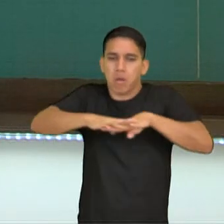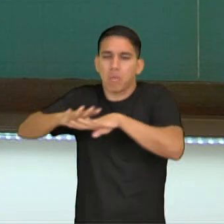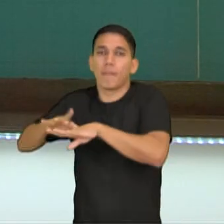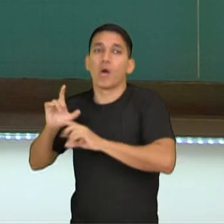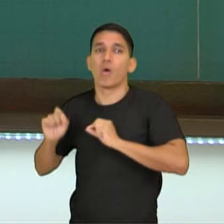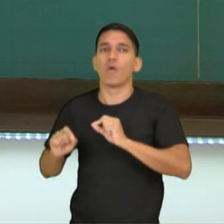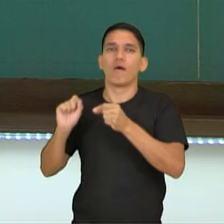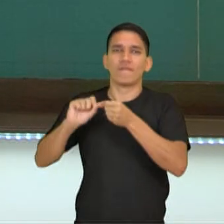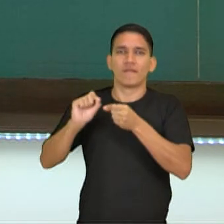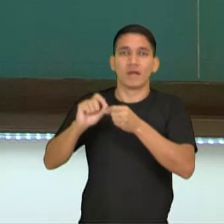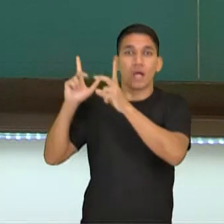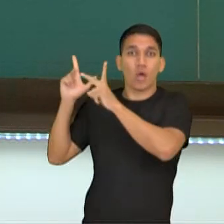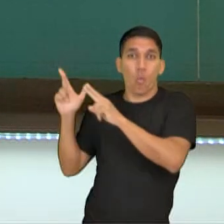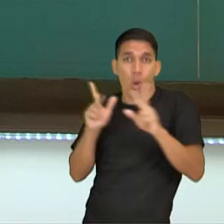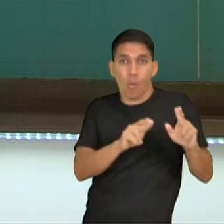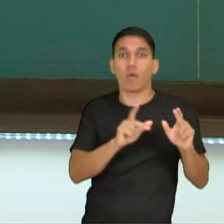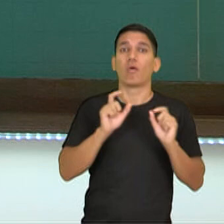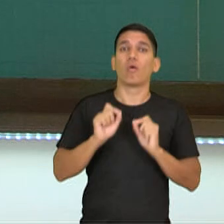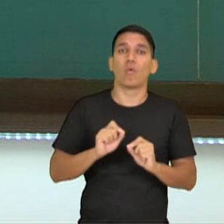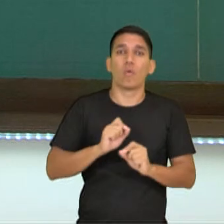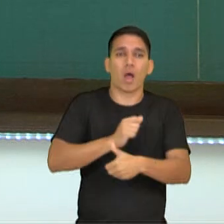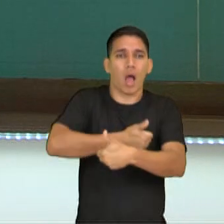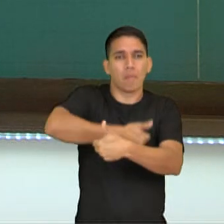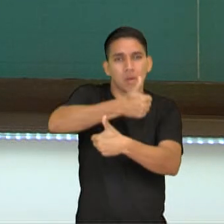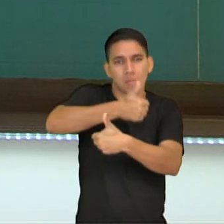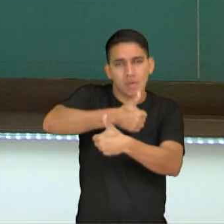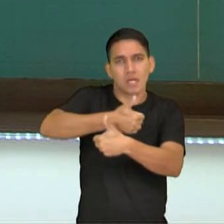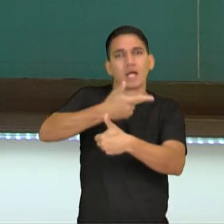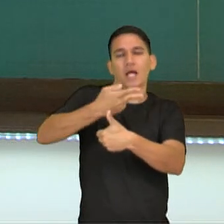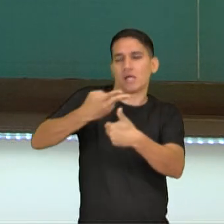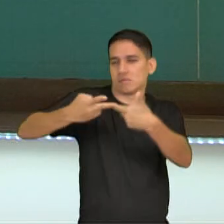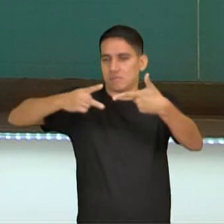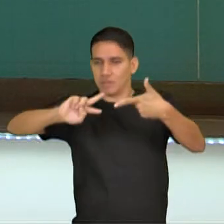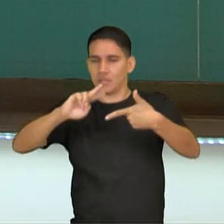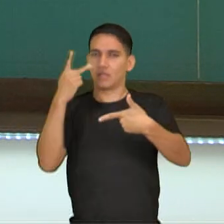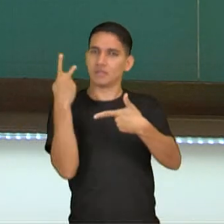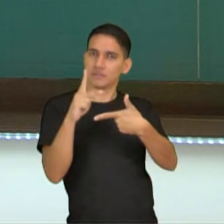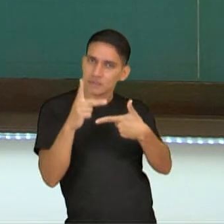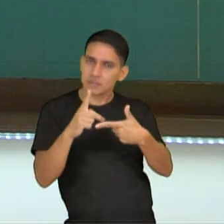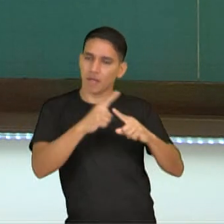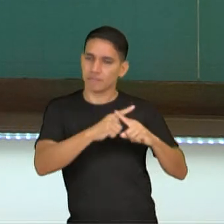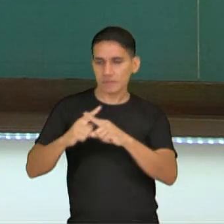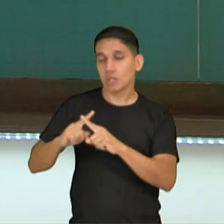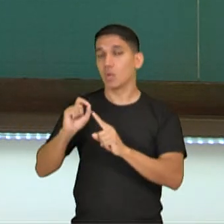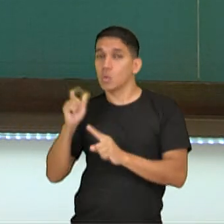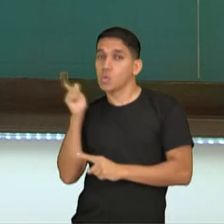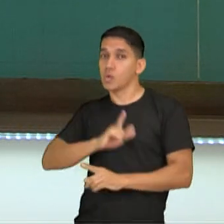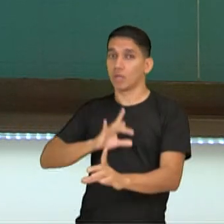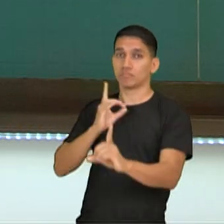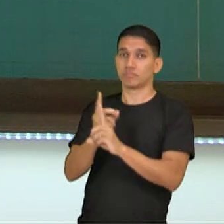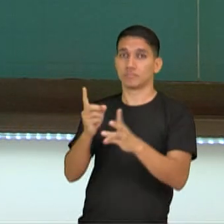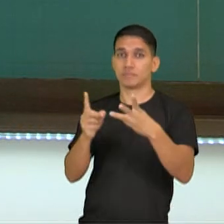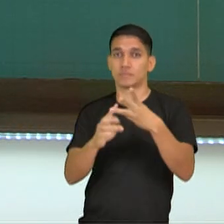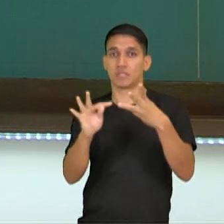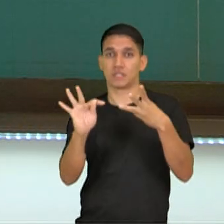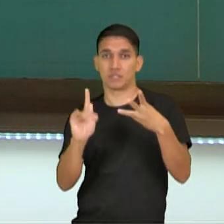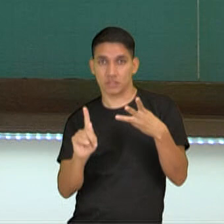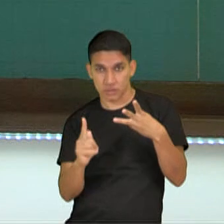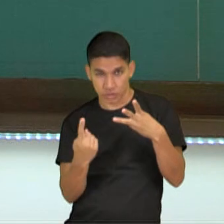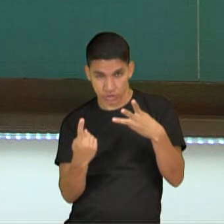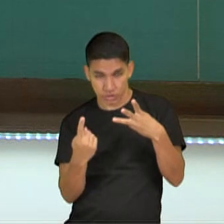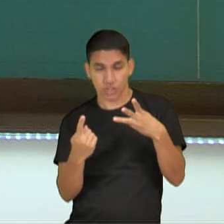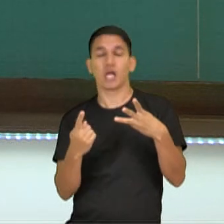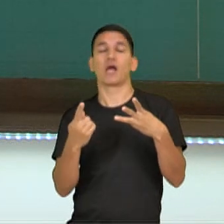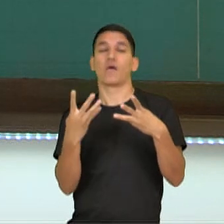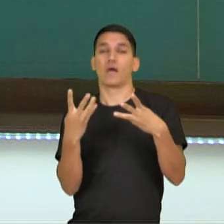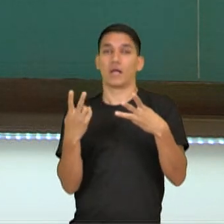a primeira fração, multiplicar pelo inverso da segunda, e aí eu chego que a tangente de 45 graus é igual a 1.